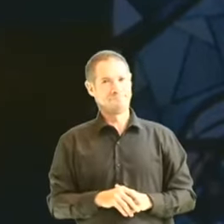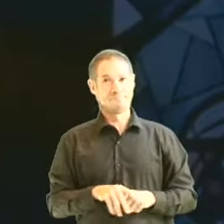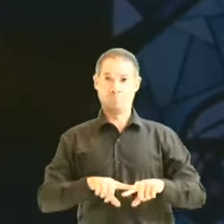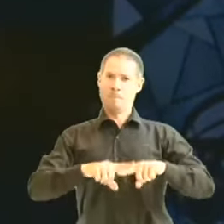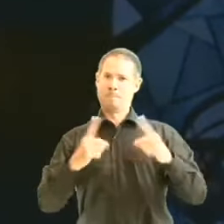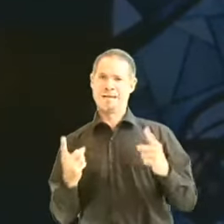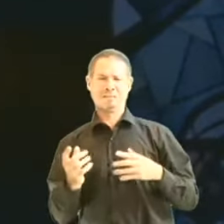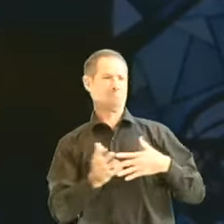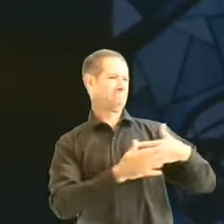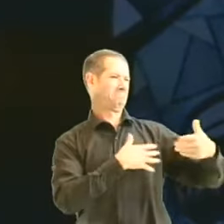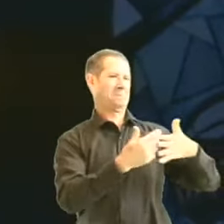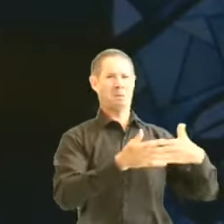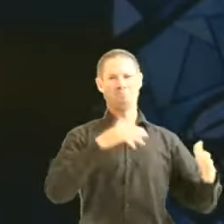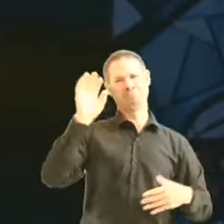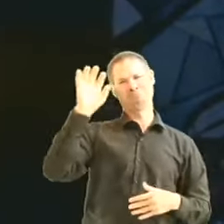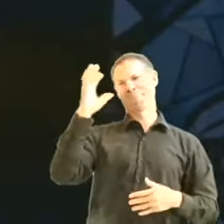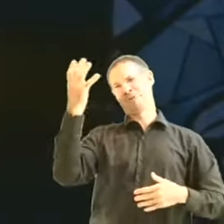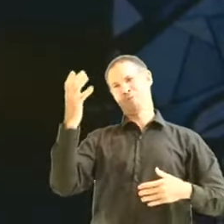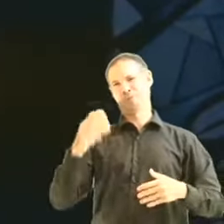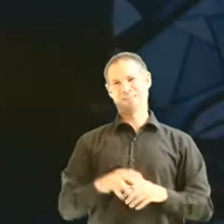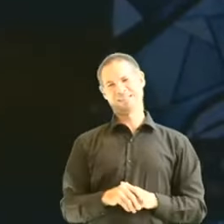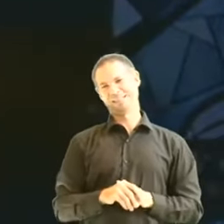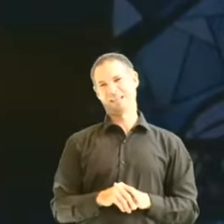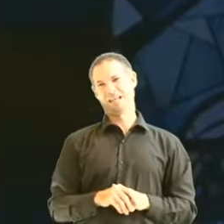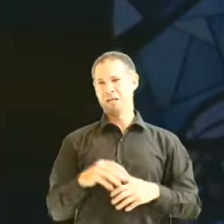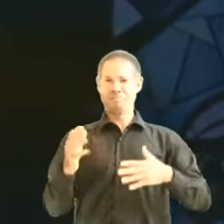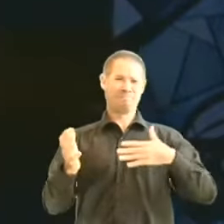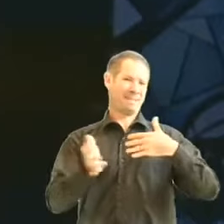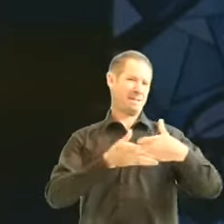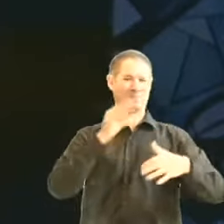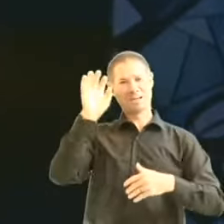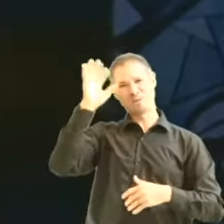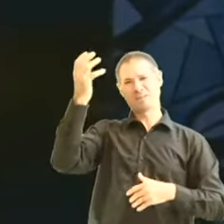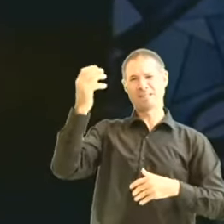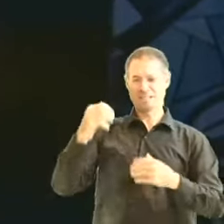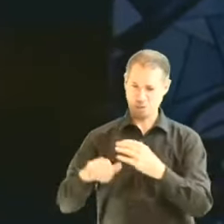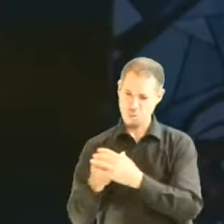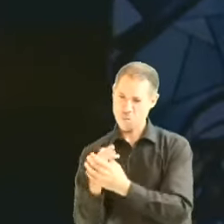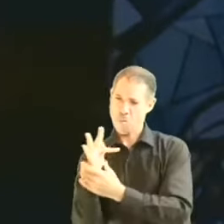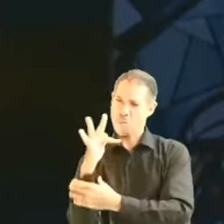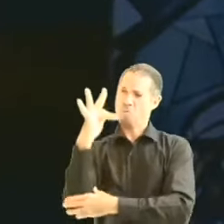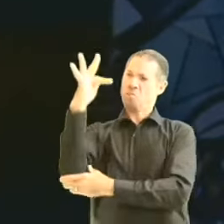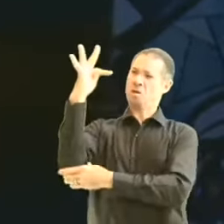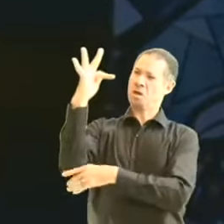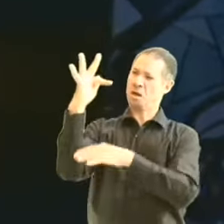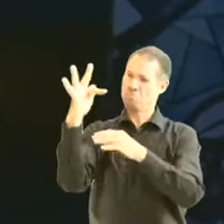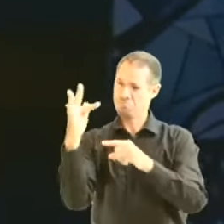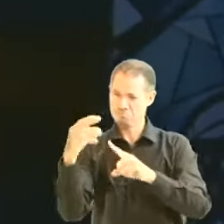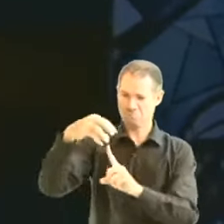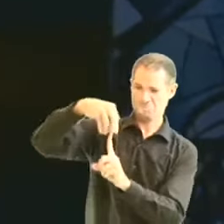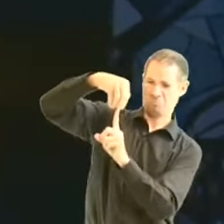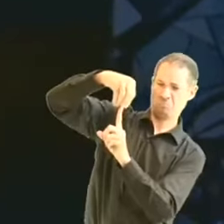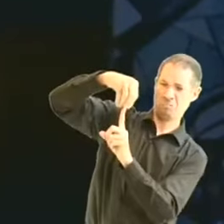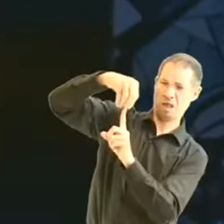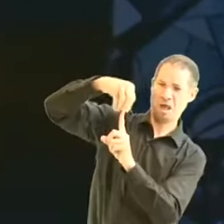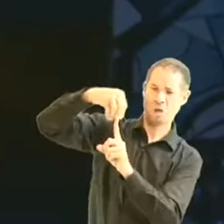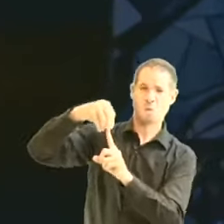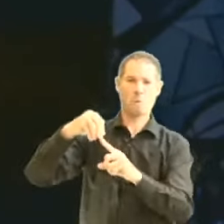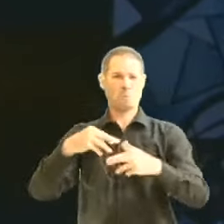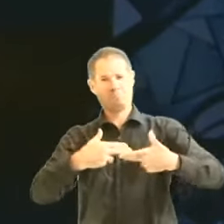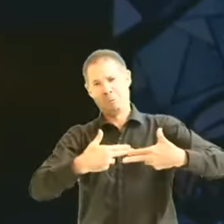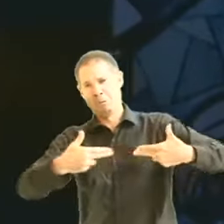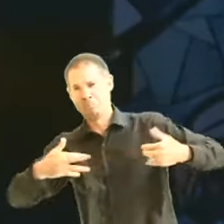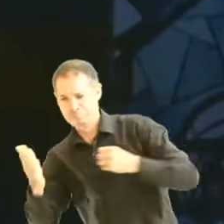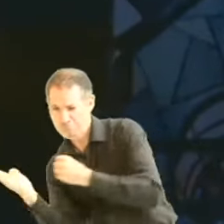Mas não importa o que aconteça. Não importa o que aconteça com a figueira, com a videira, com a oliveira, com